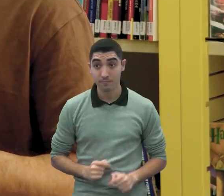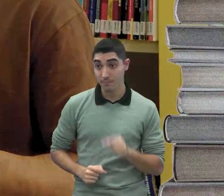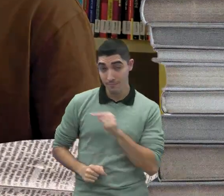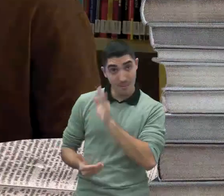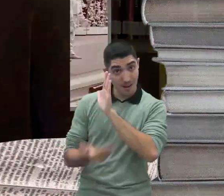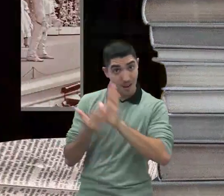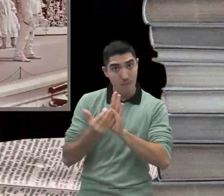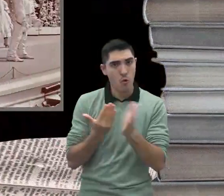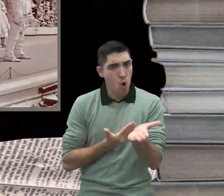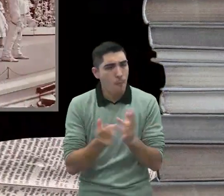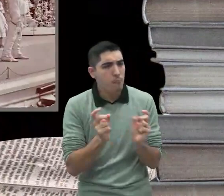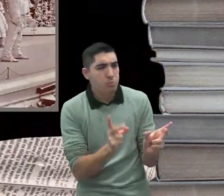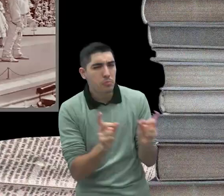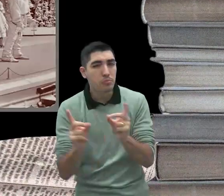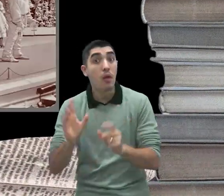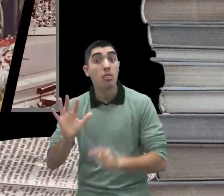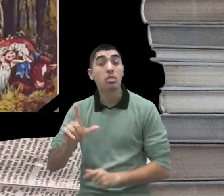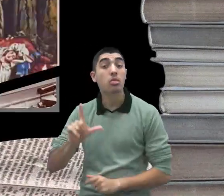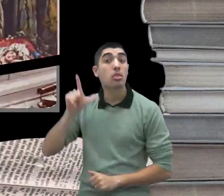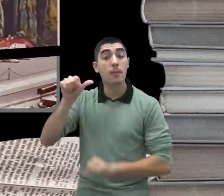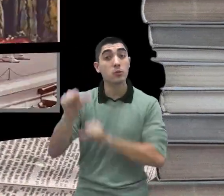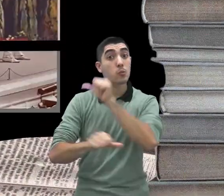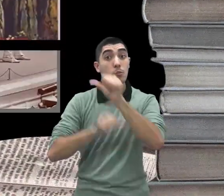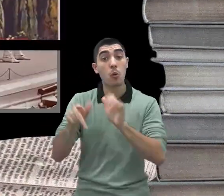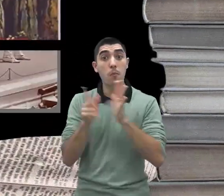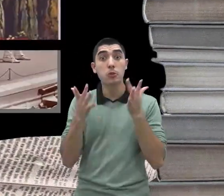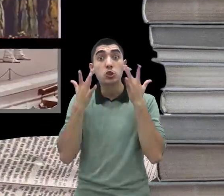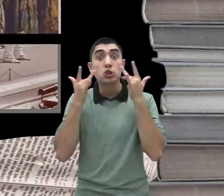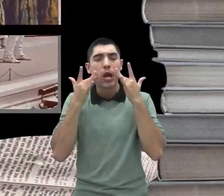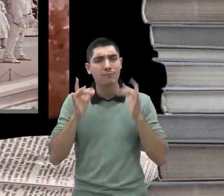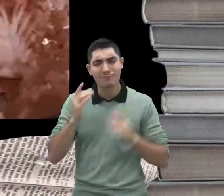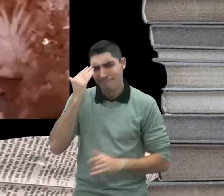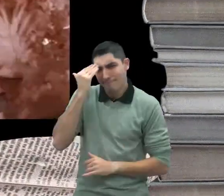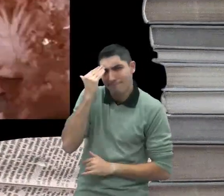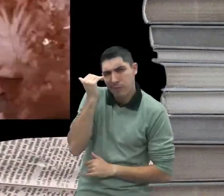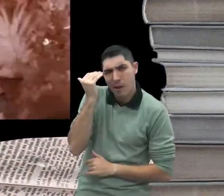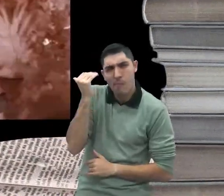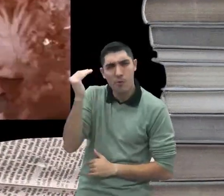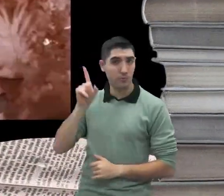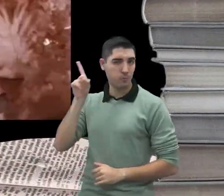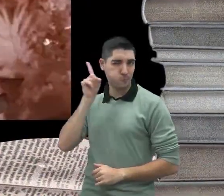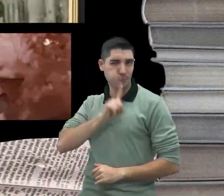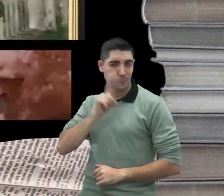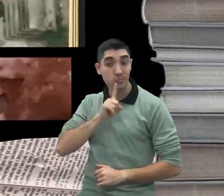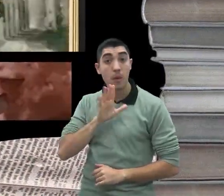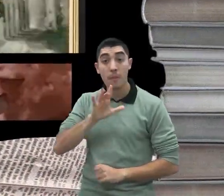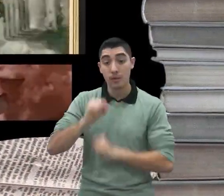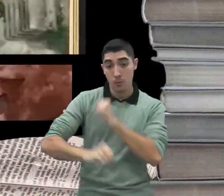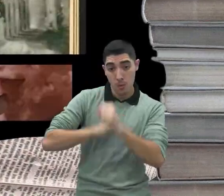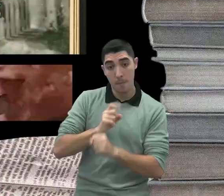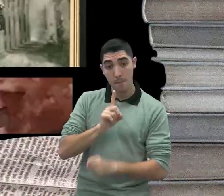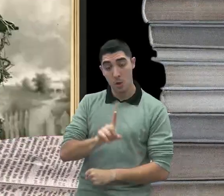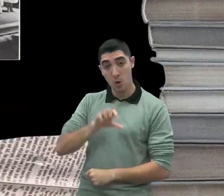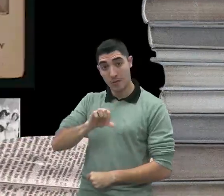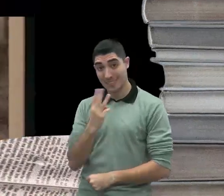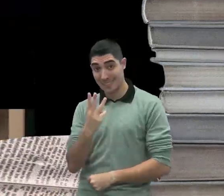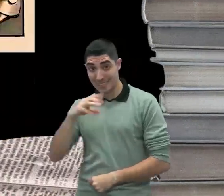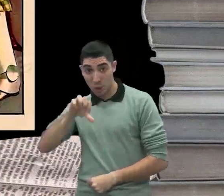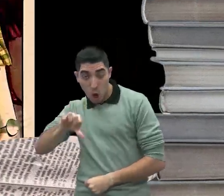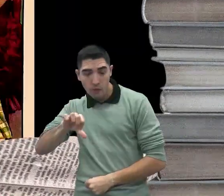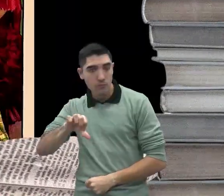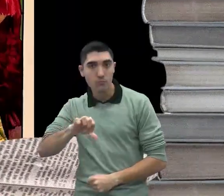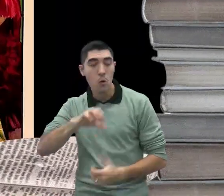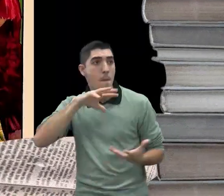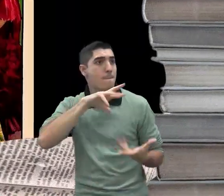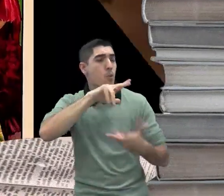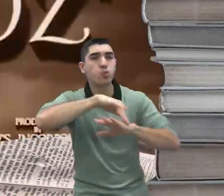livro, O Mágico de Oz virou uma peça musical e foi parar na Broadway. Mas foi em 1939 que a história